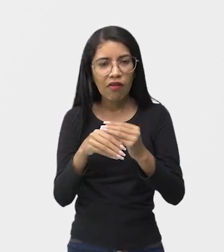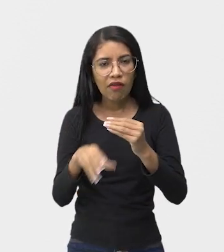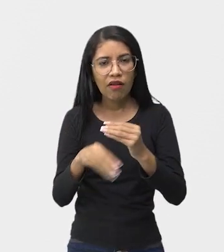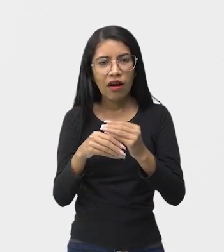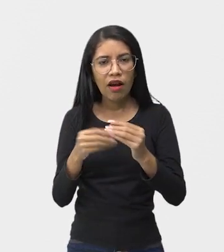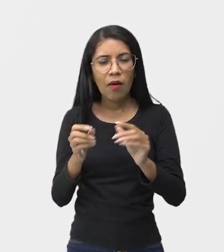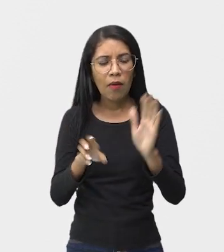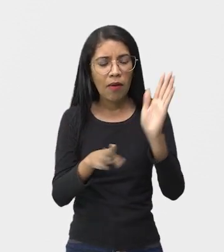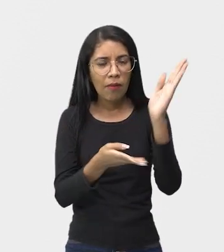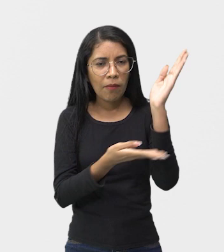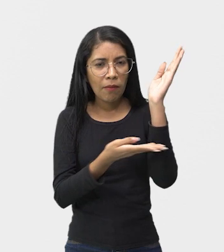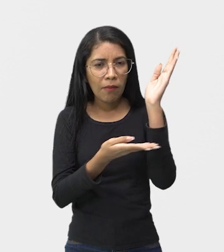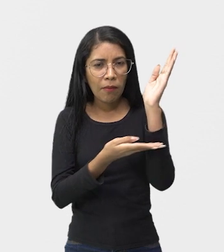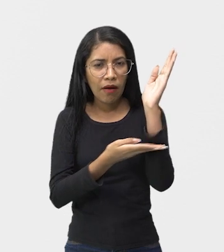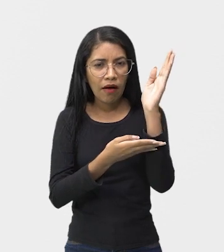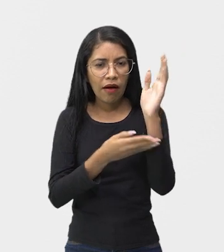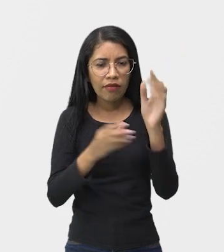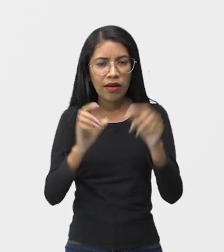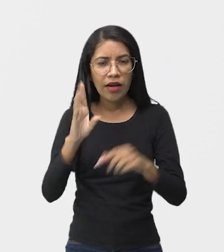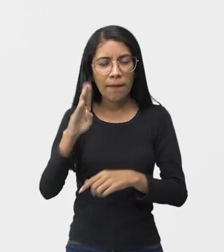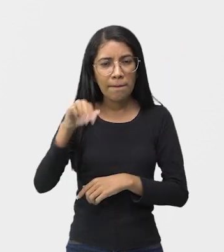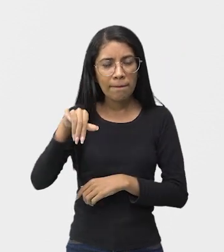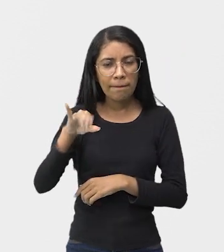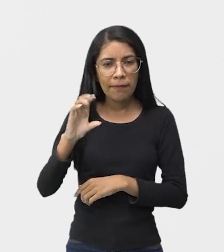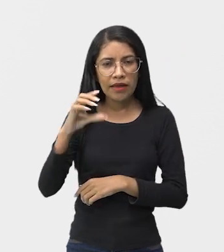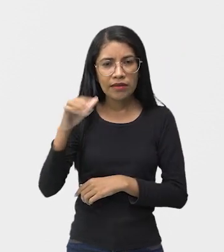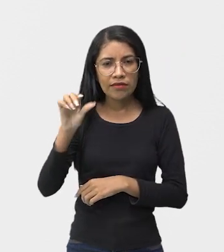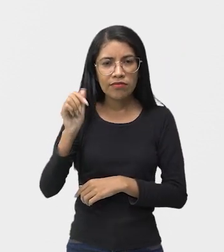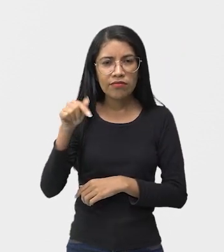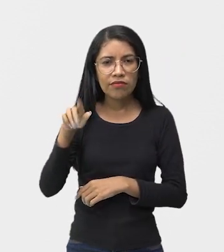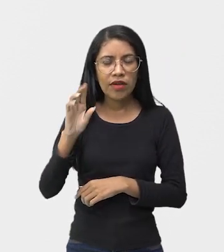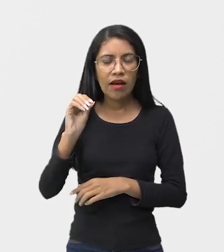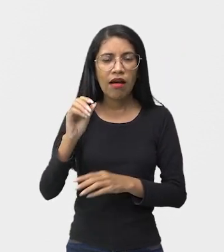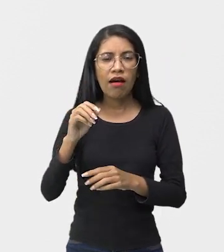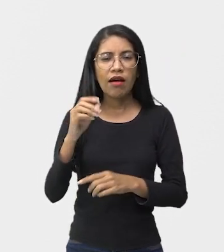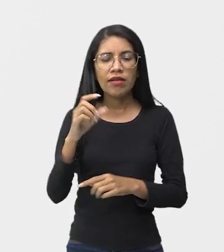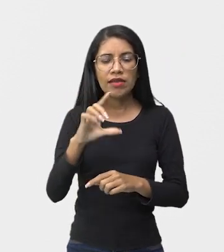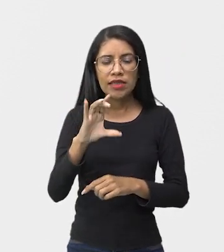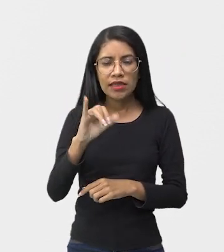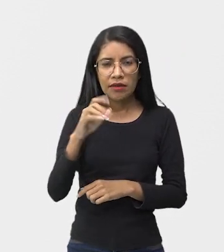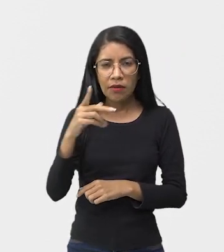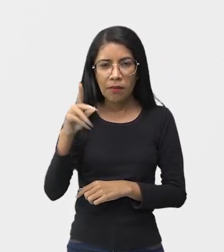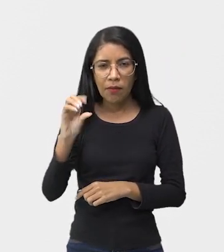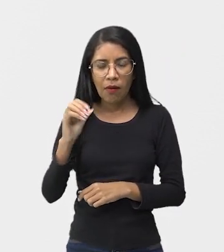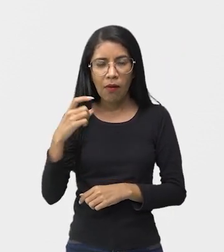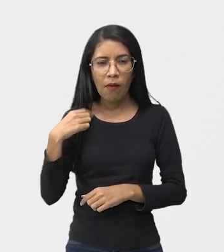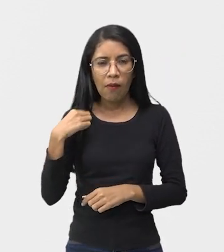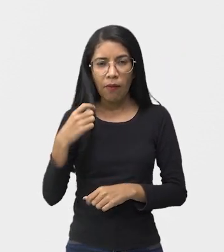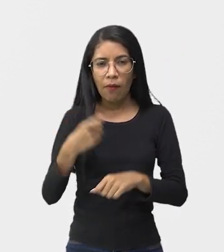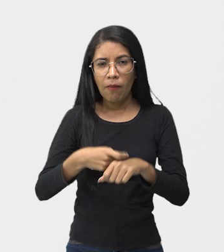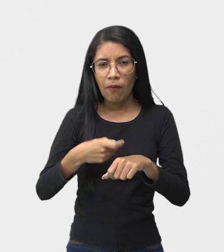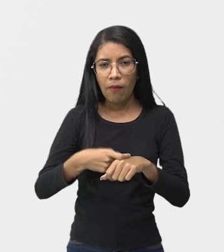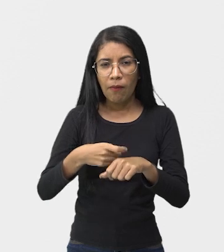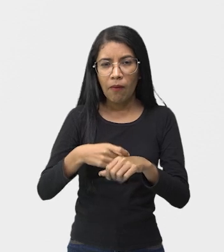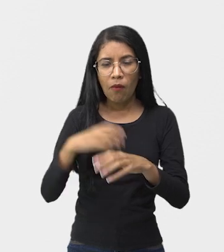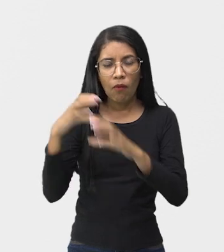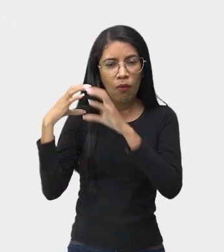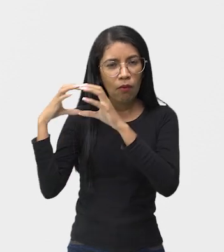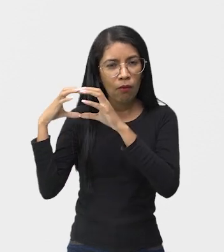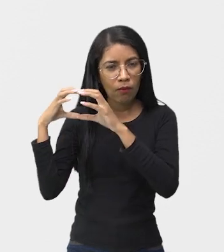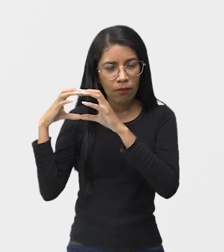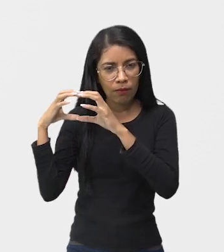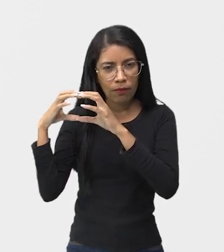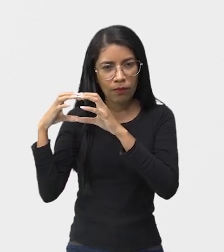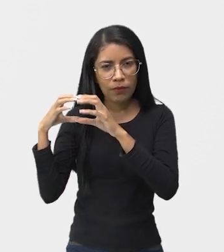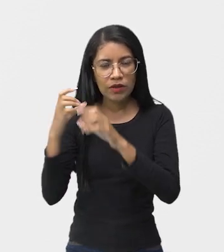complementares, como a madeira, miçanga, palmas, sementes, cipó, couros, ossos, cascas de